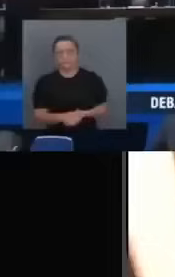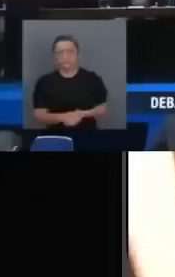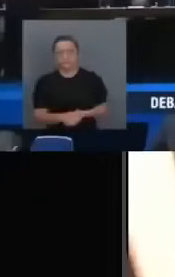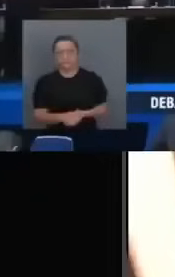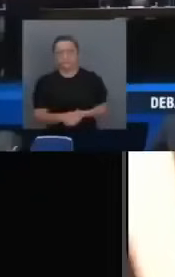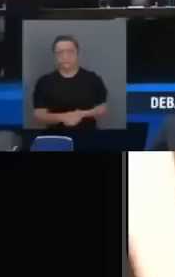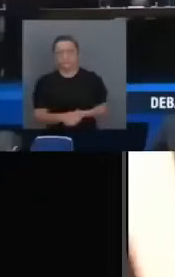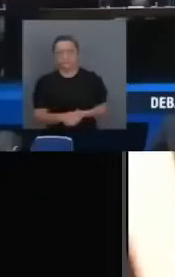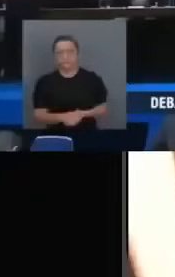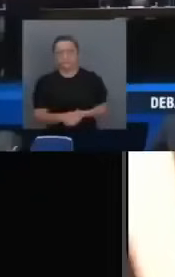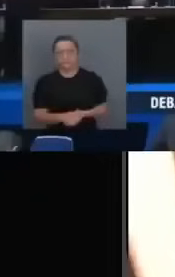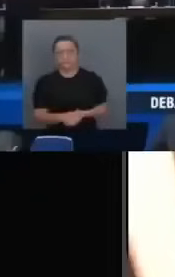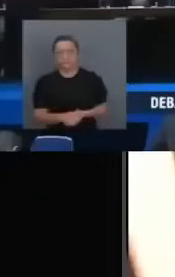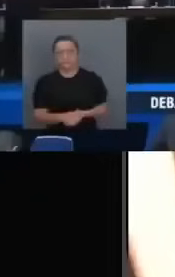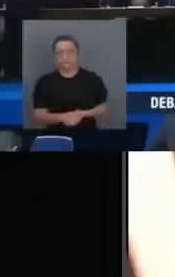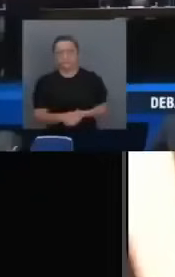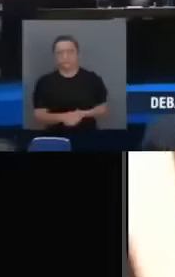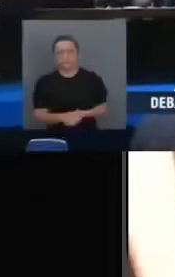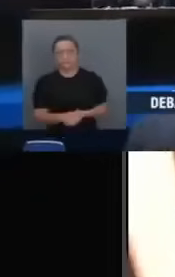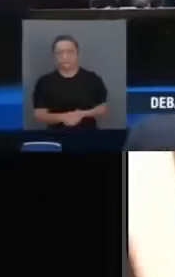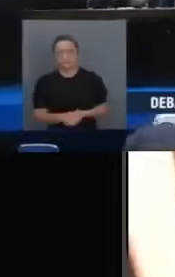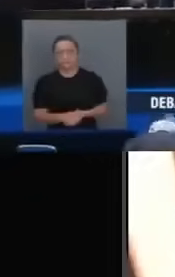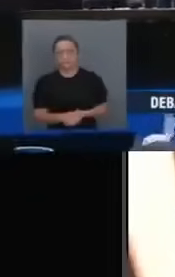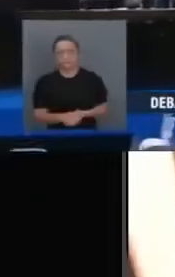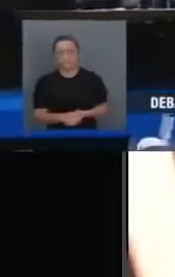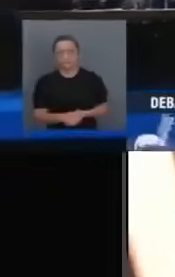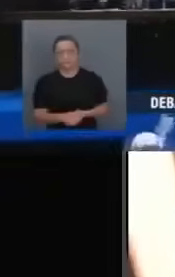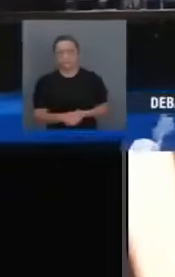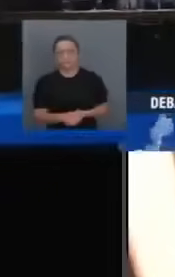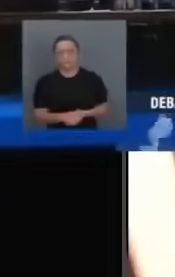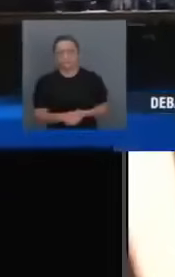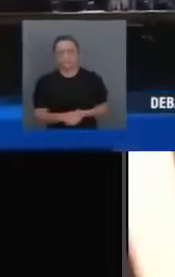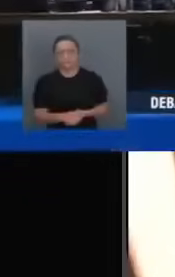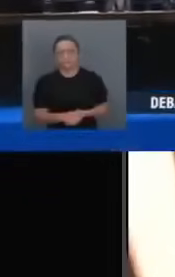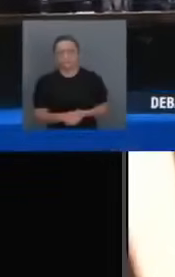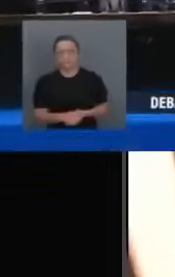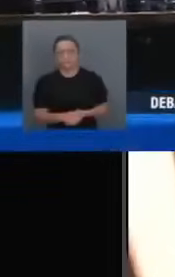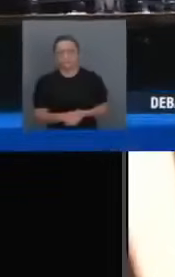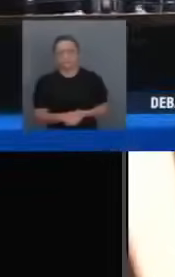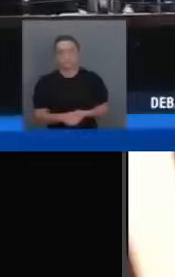artista ou atriz se submeteu a uma bosta dessa. Vamos lá.